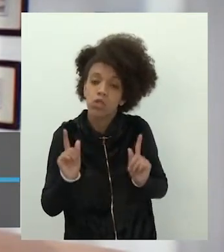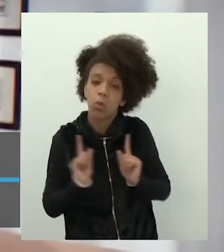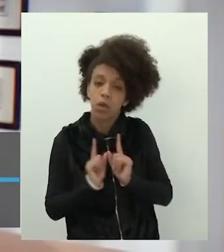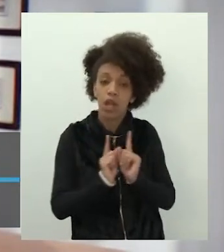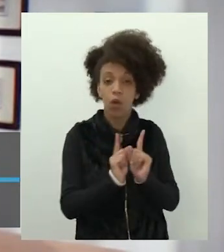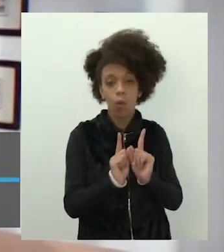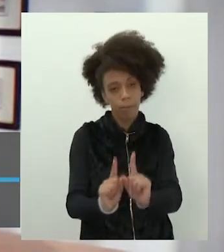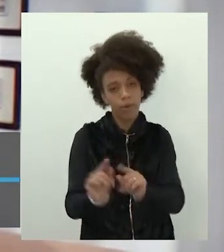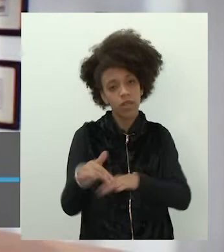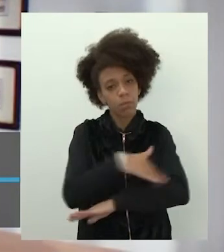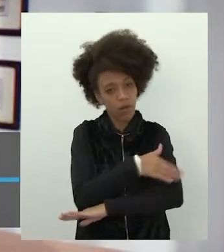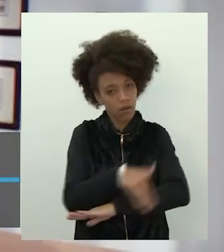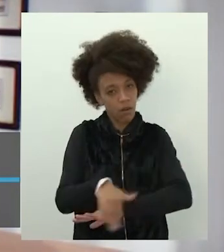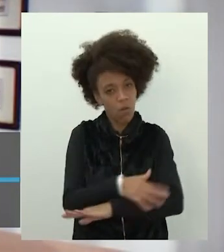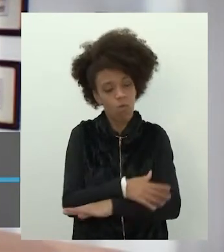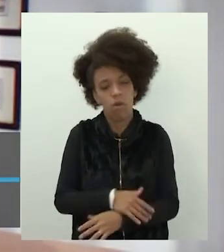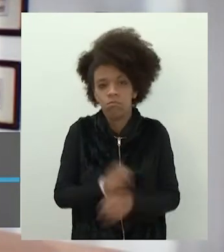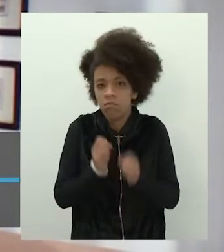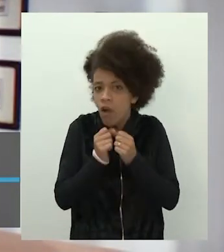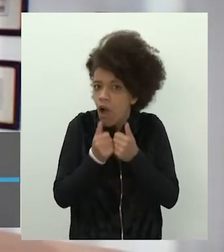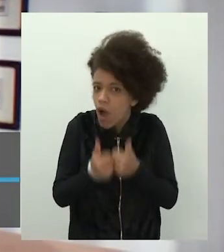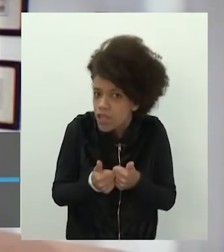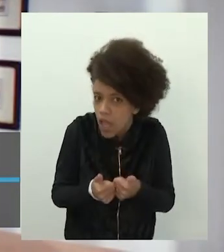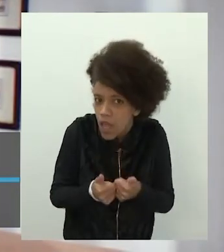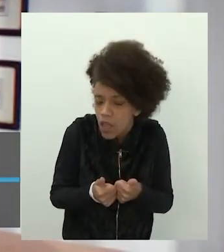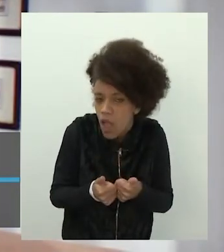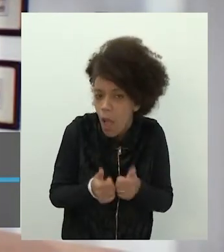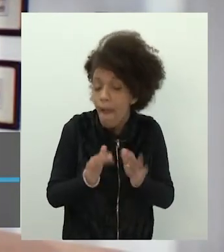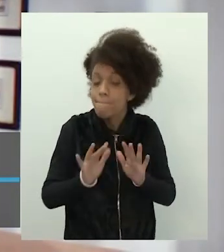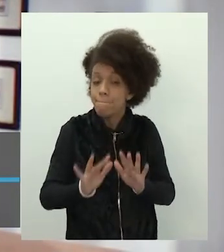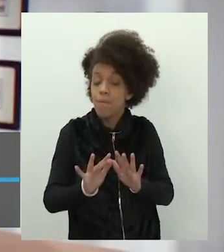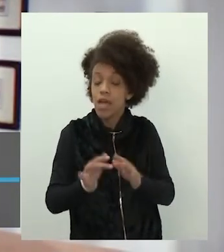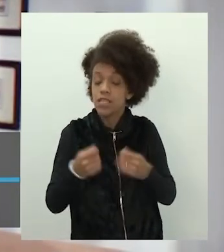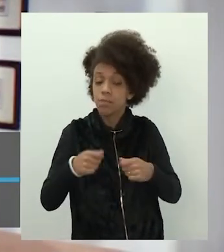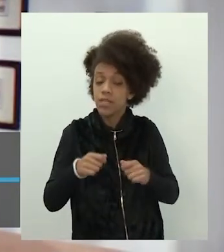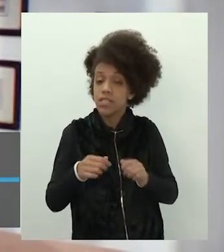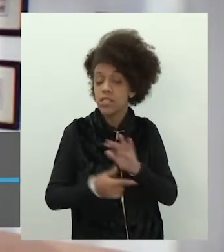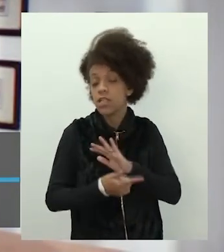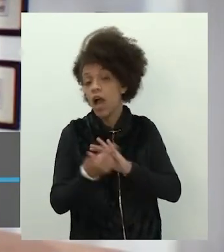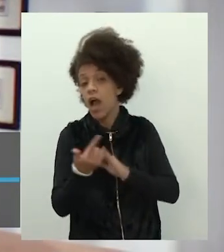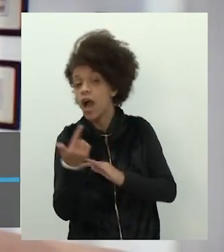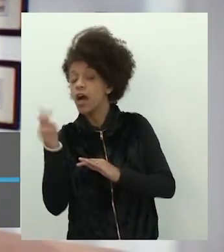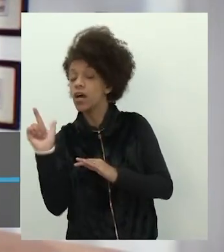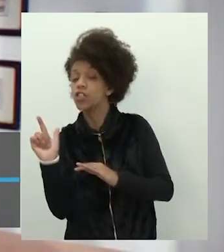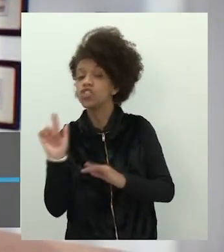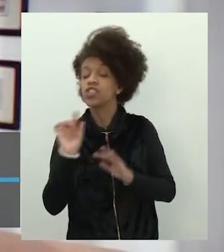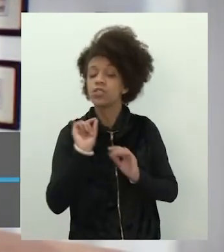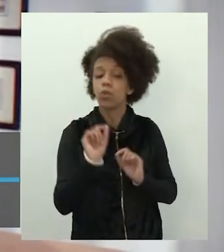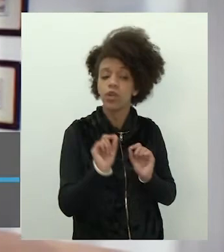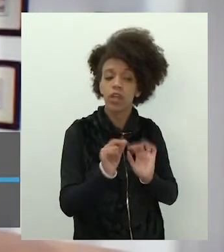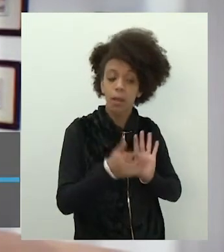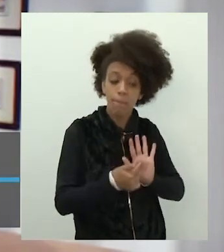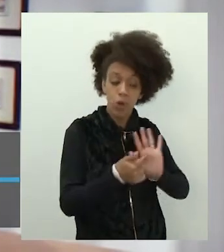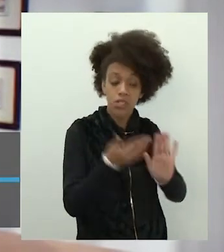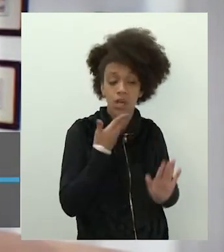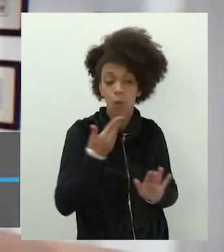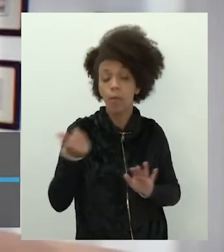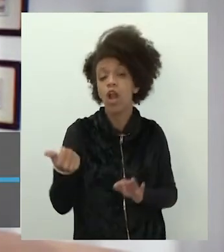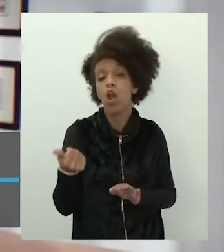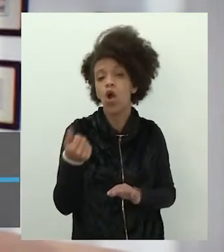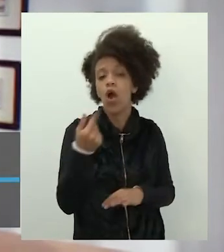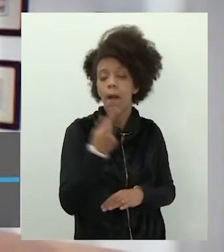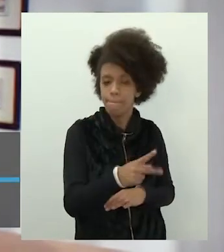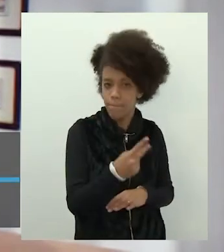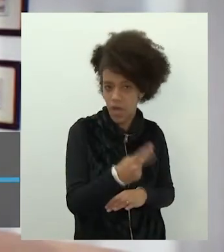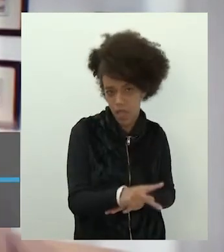ir à rua. Então, tudo bem, mas assim, a gente tem que proporcionar aquilo que é o melhor